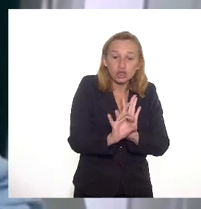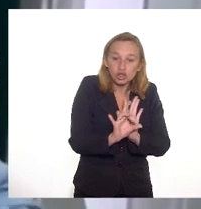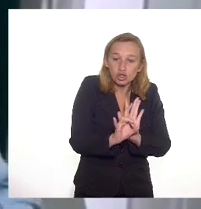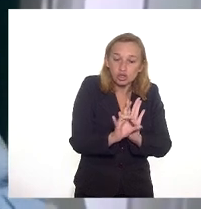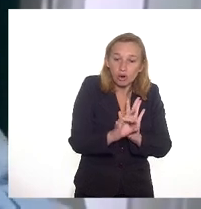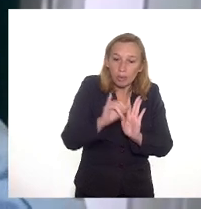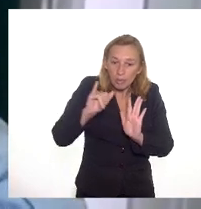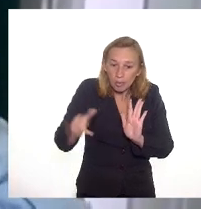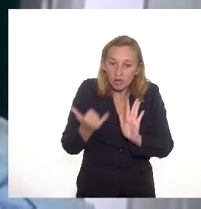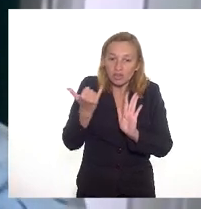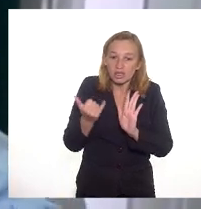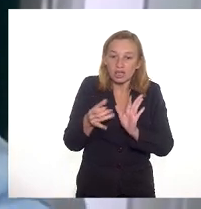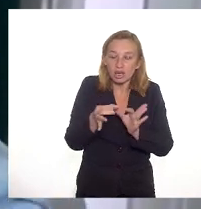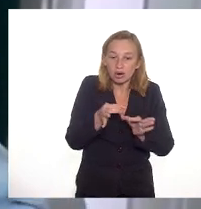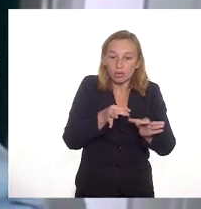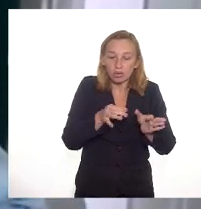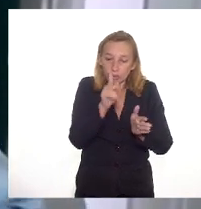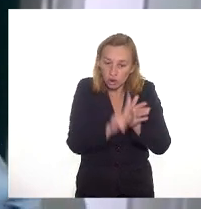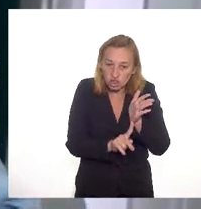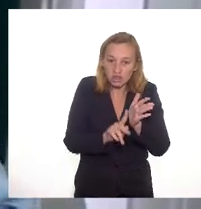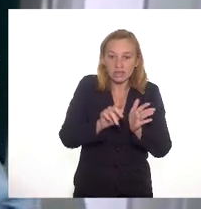para aproveitar do projeto da Zeidan